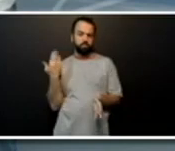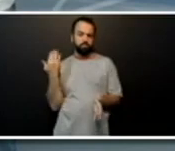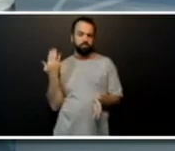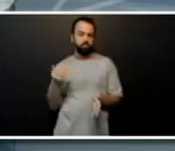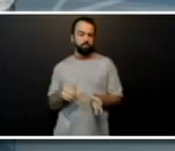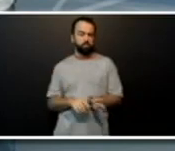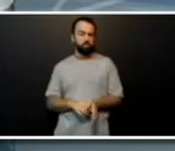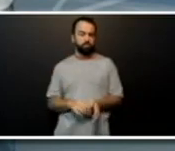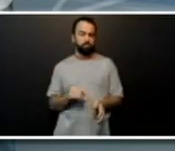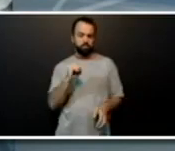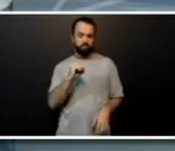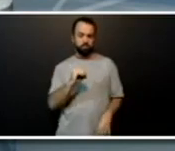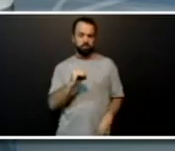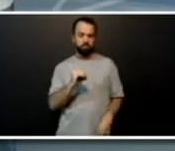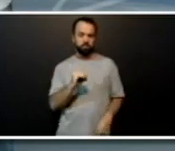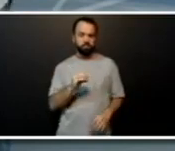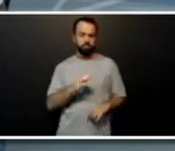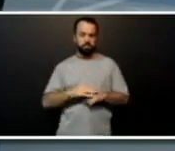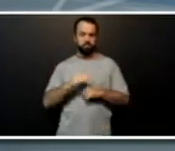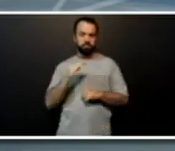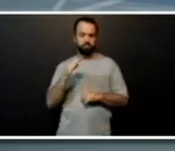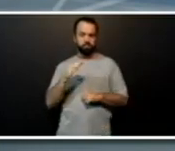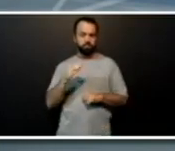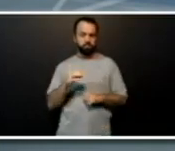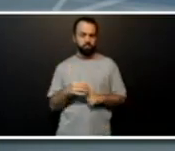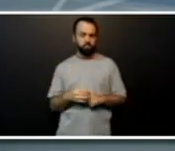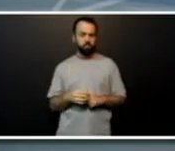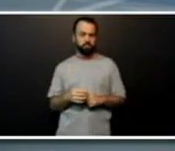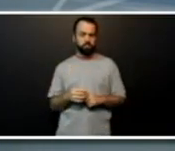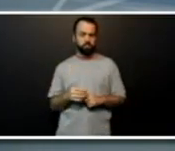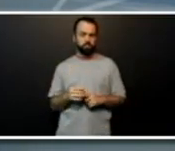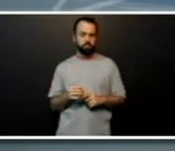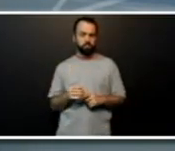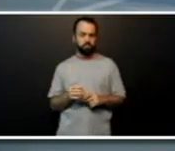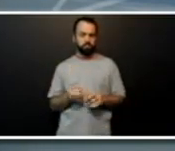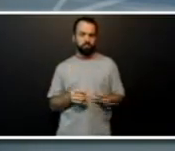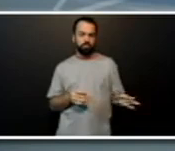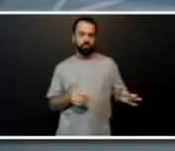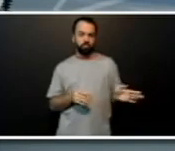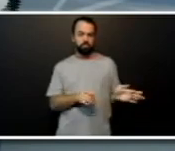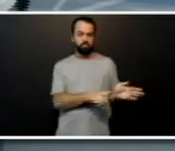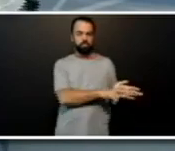o 0 é maior que qualquer negativo?